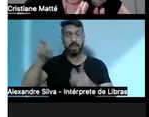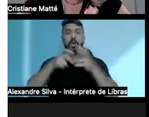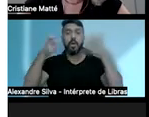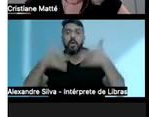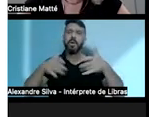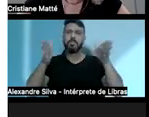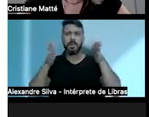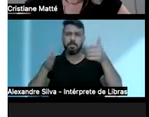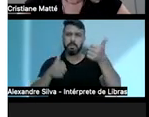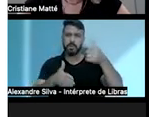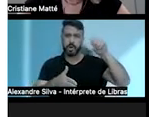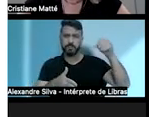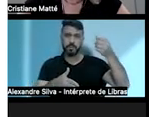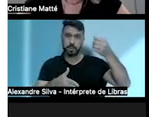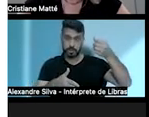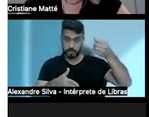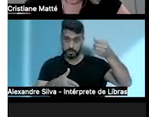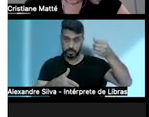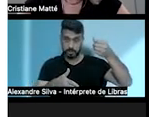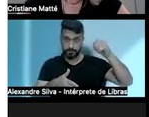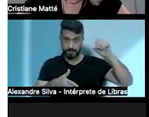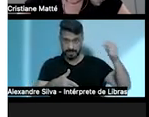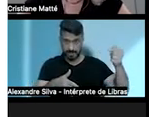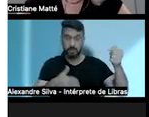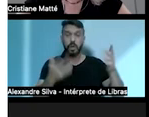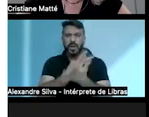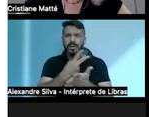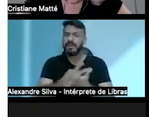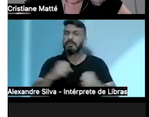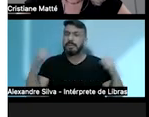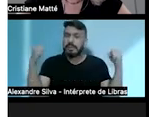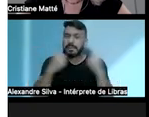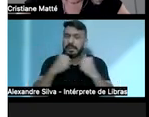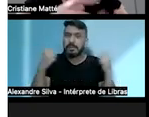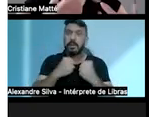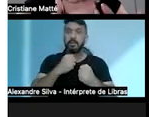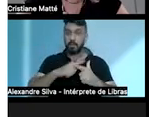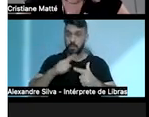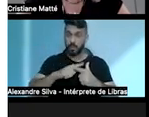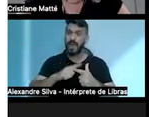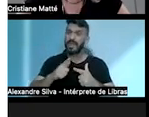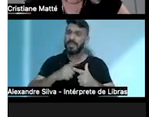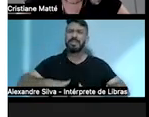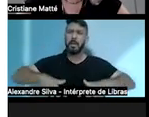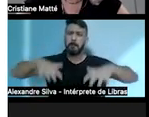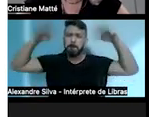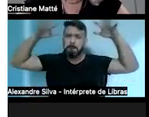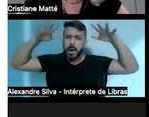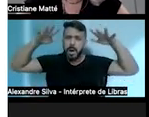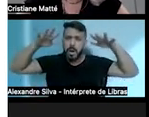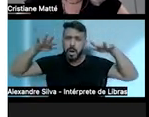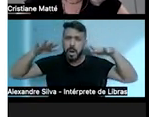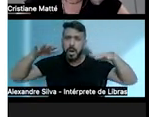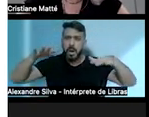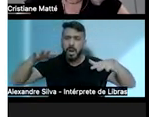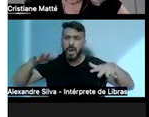foi 97, no inverno muito, muito rigoroso que eles tiveram uma tempestade de neve e é uma